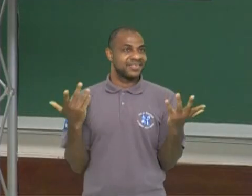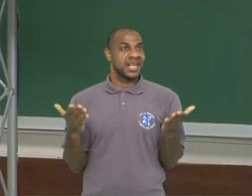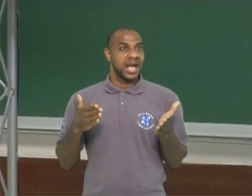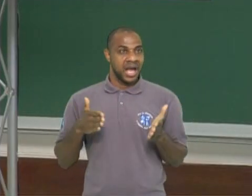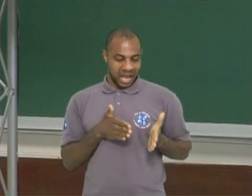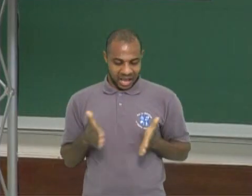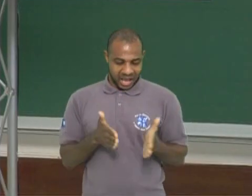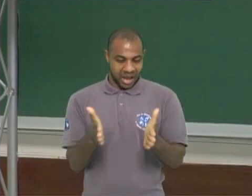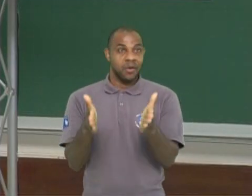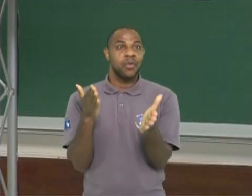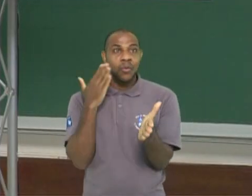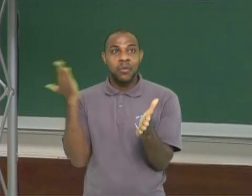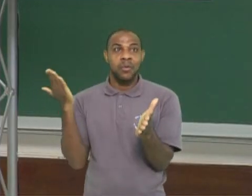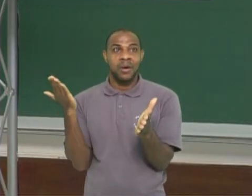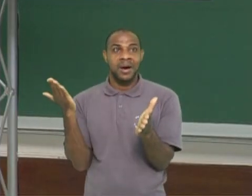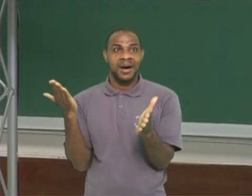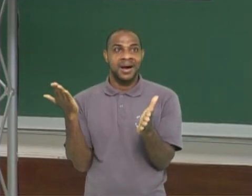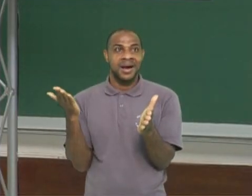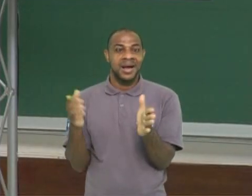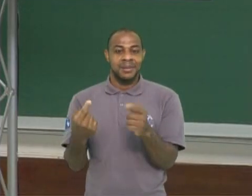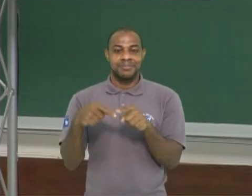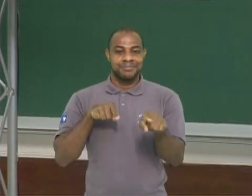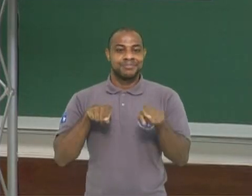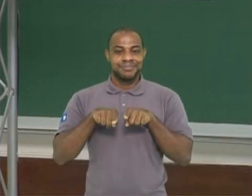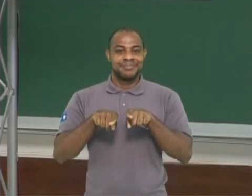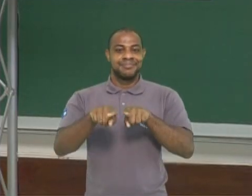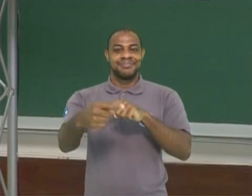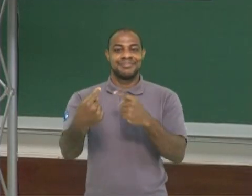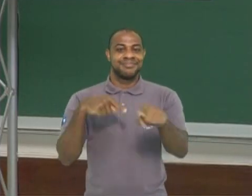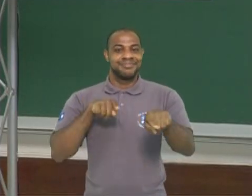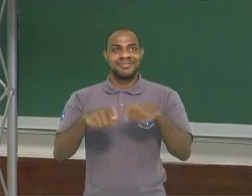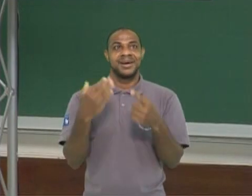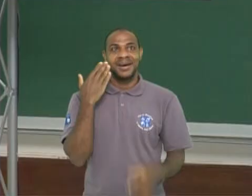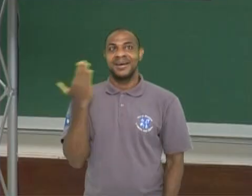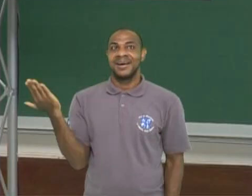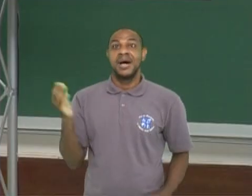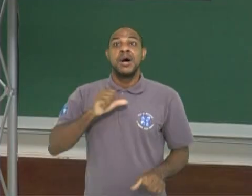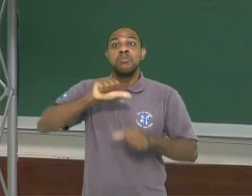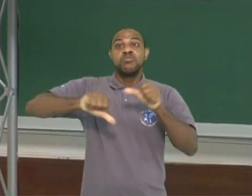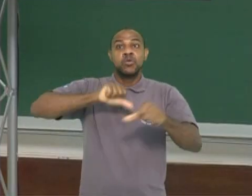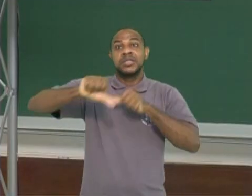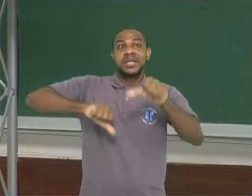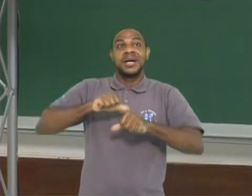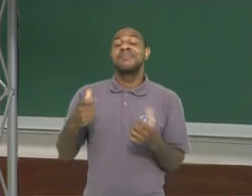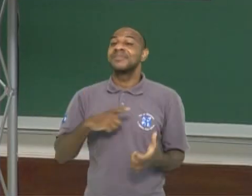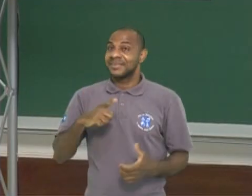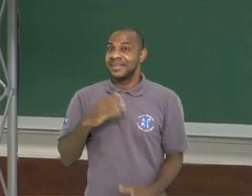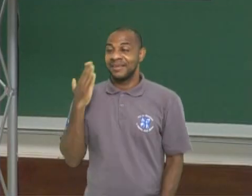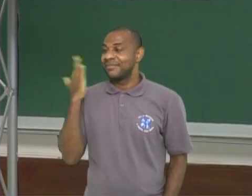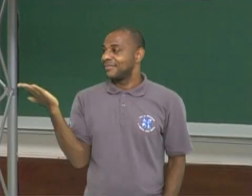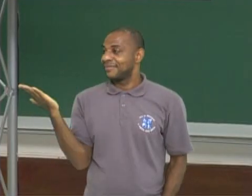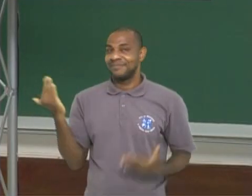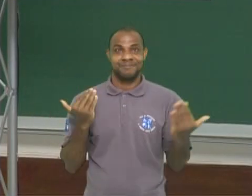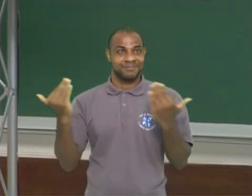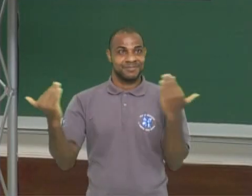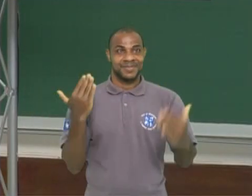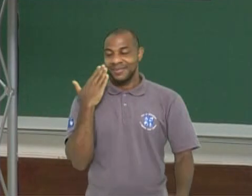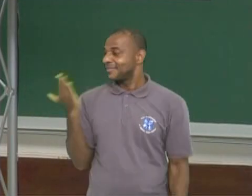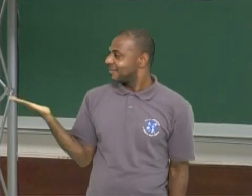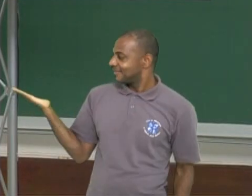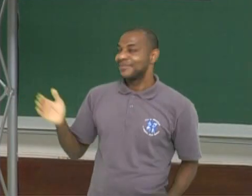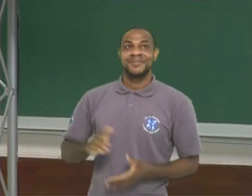agora, né, uma rua dupla. Então, a gente pode perceber a mudança que houve nesse espaço,